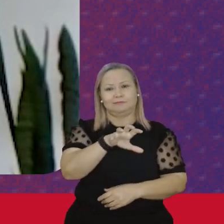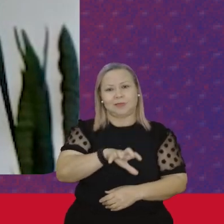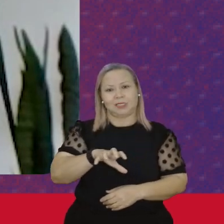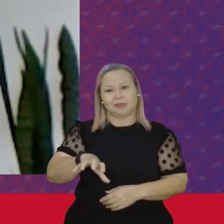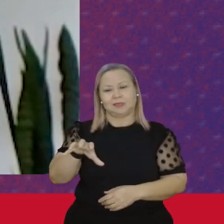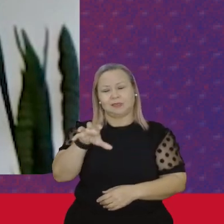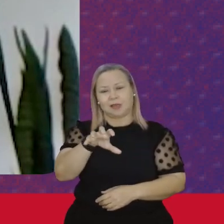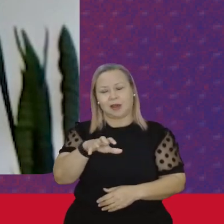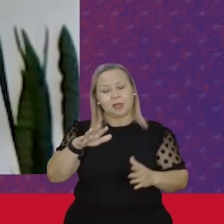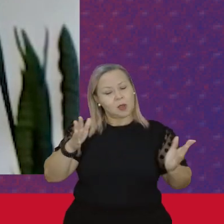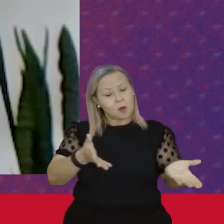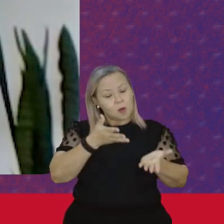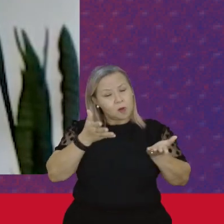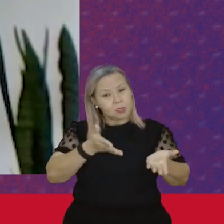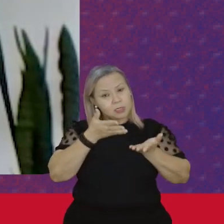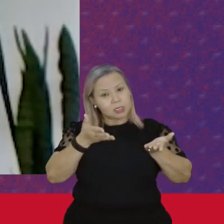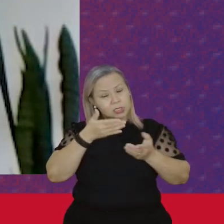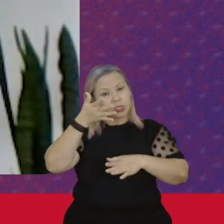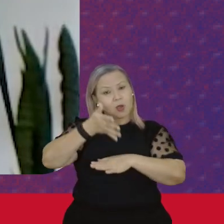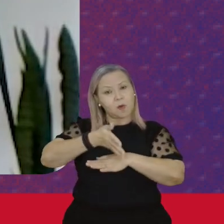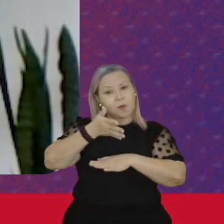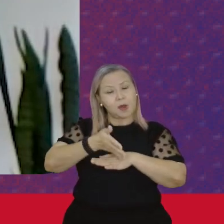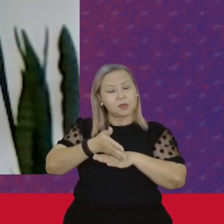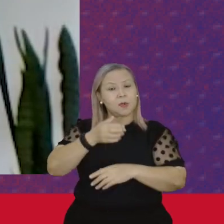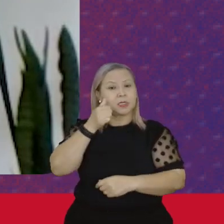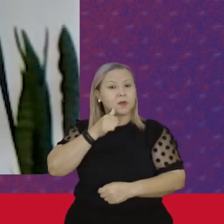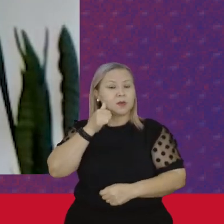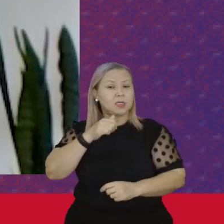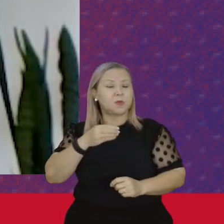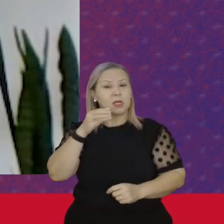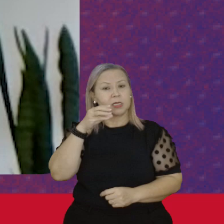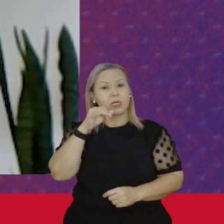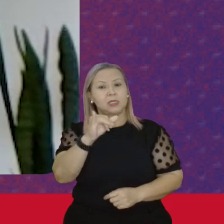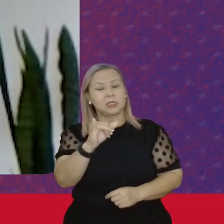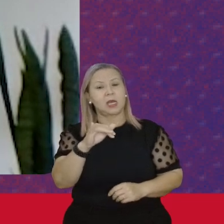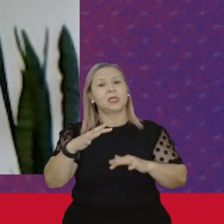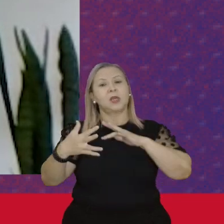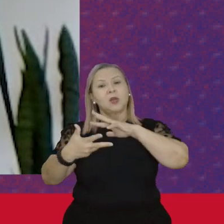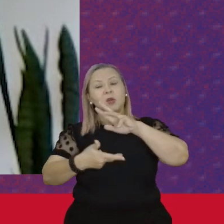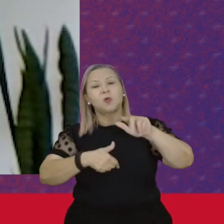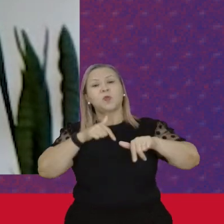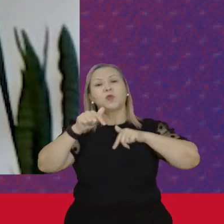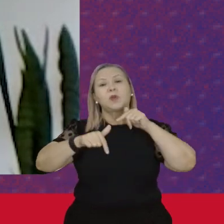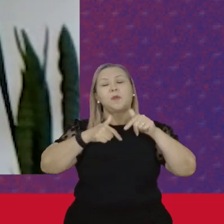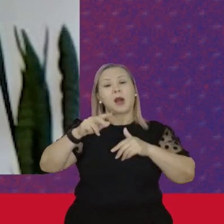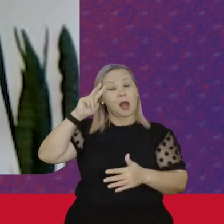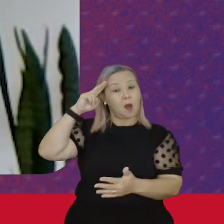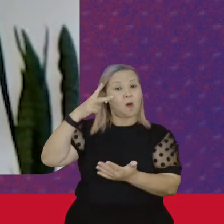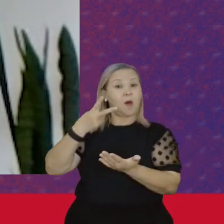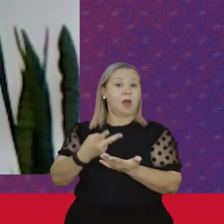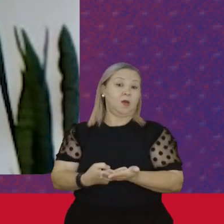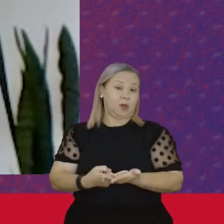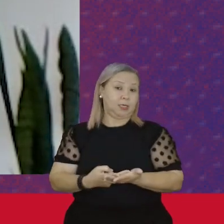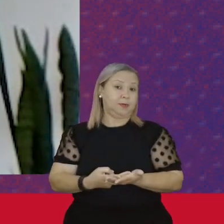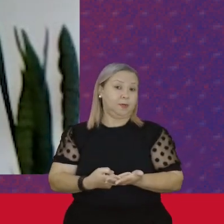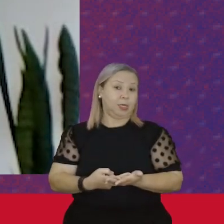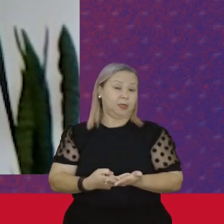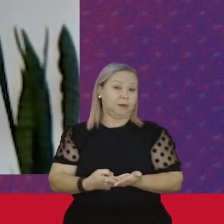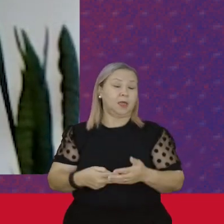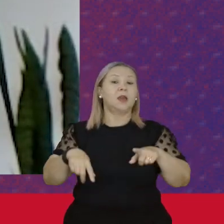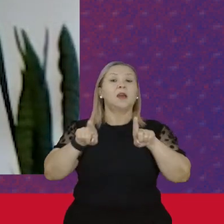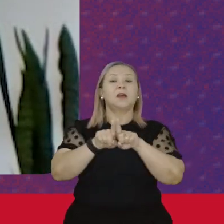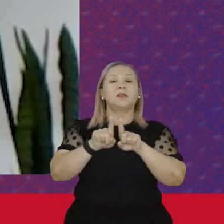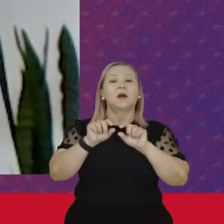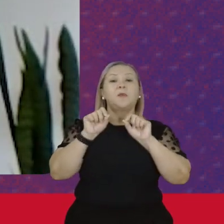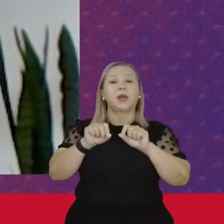Então, o incentivo, né, essa participação das mulheres na ciência, no mundo do trabalho, o reconhecimento também